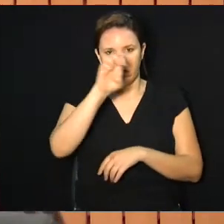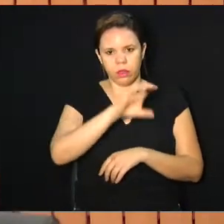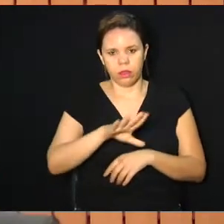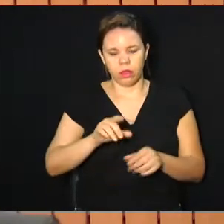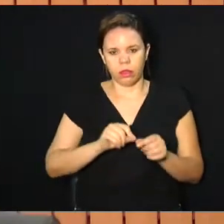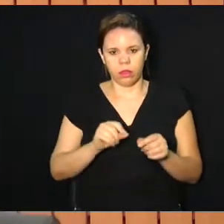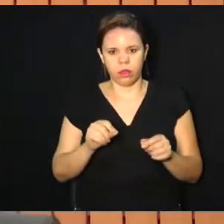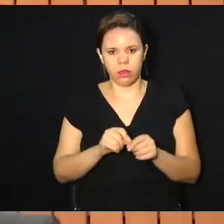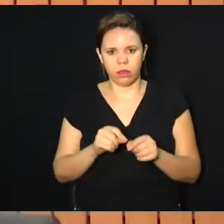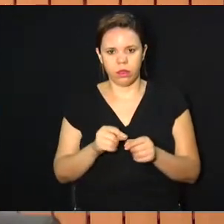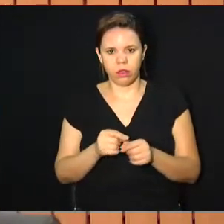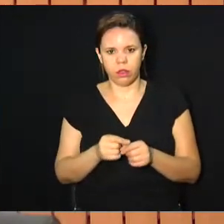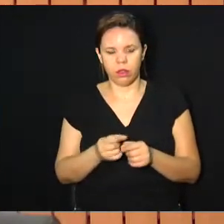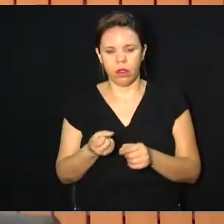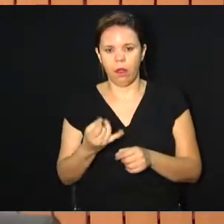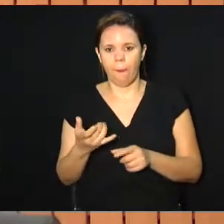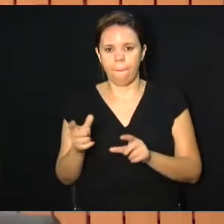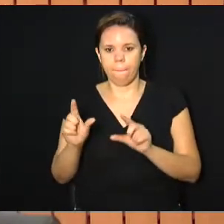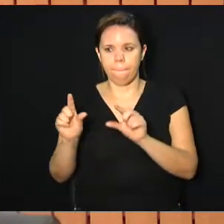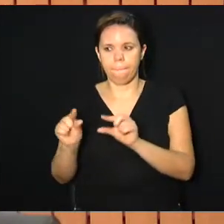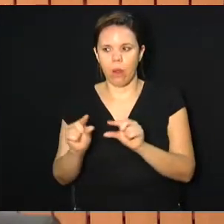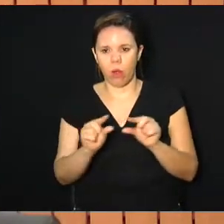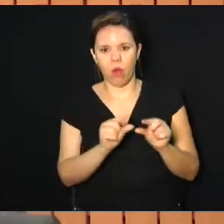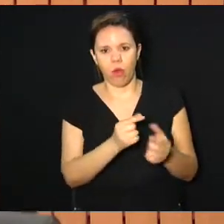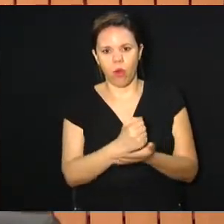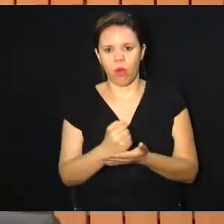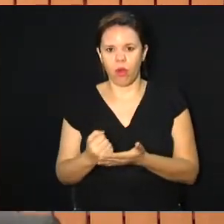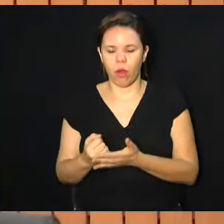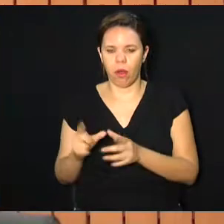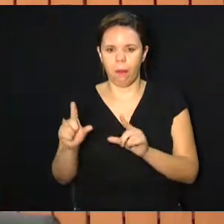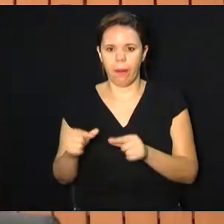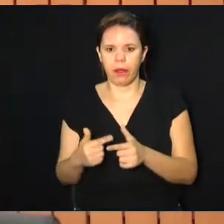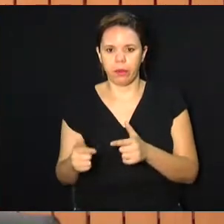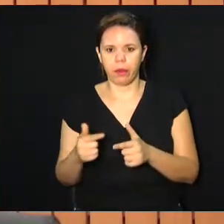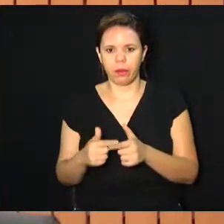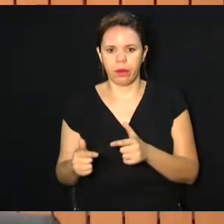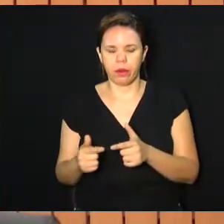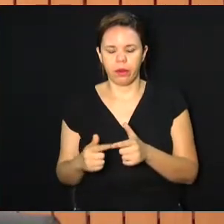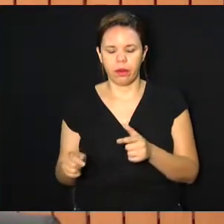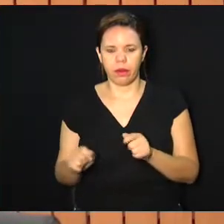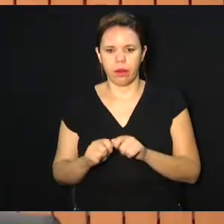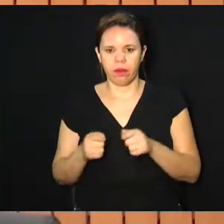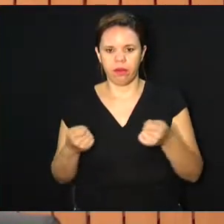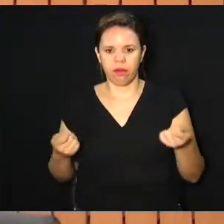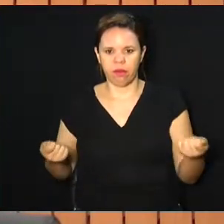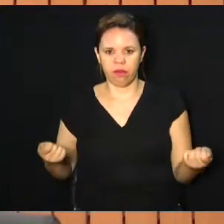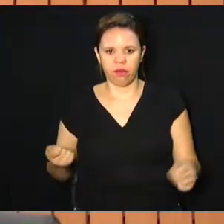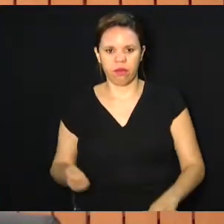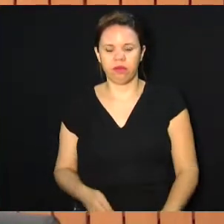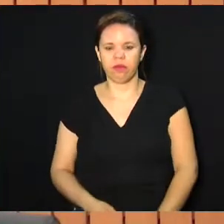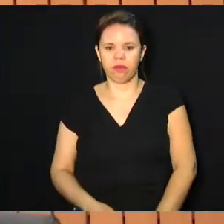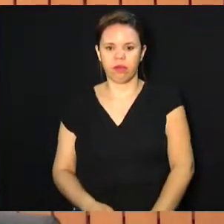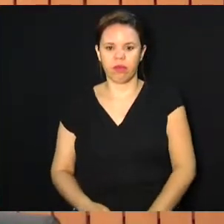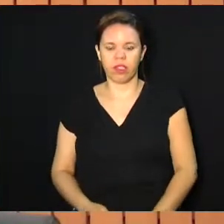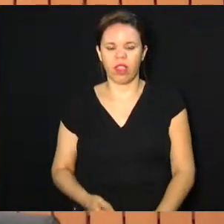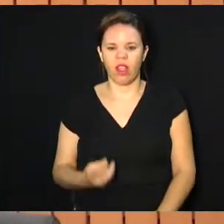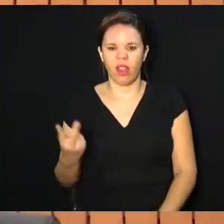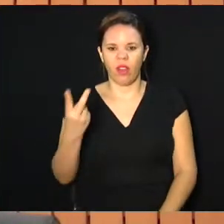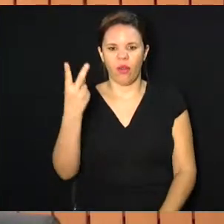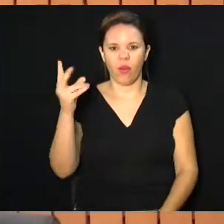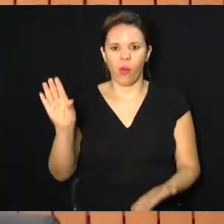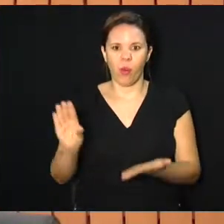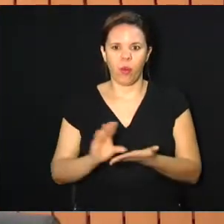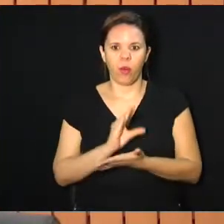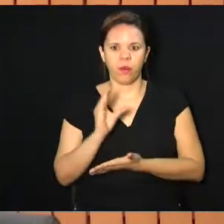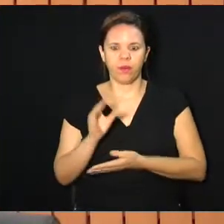comece a ter contratos menores, né, com menos impacto, e não ficar esse mega contrato que gera essa mega comoção, né,